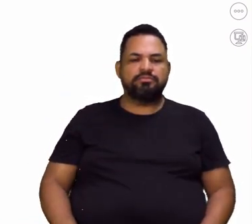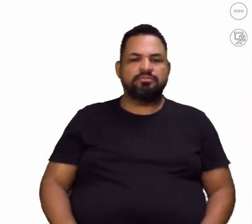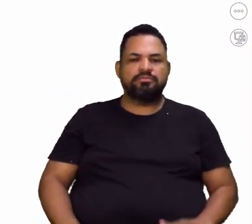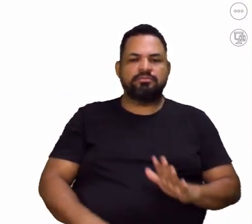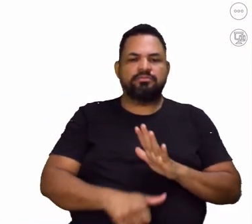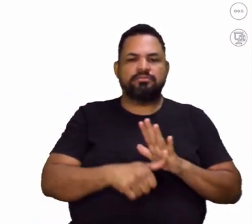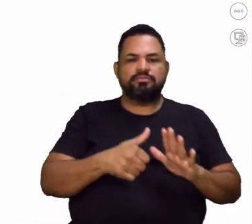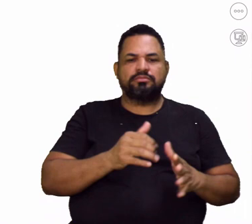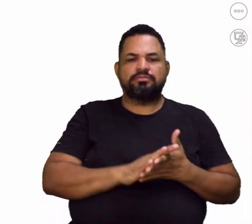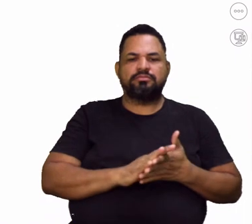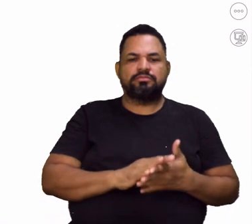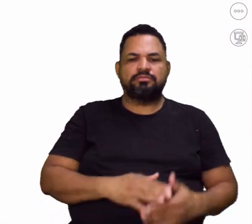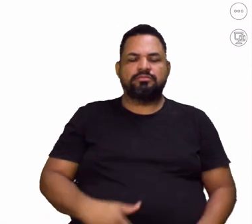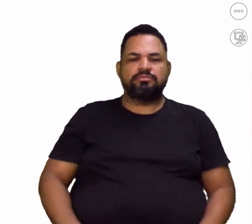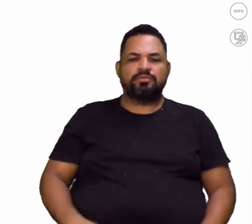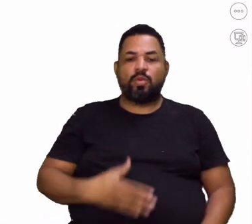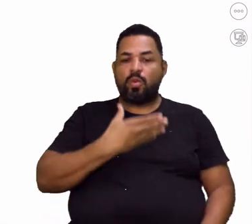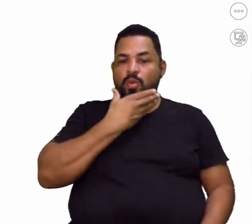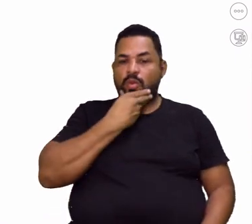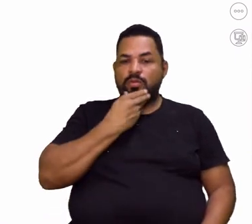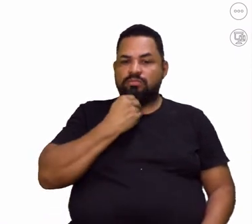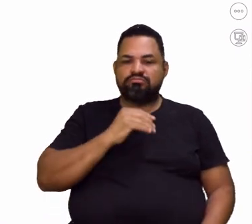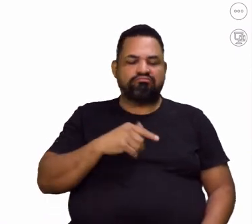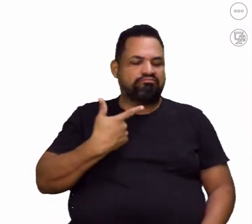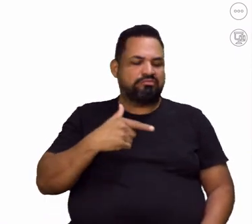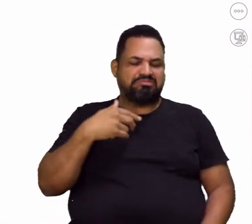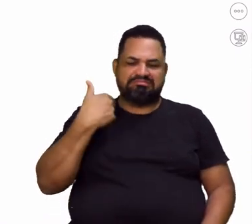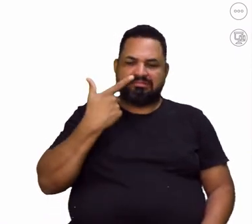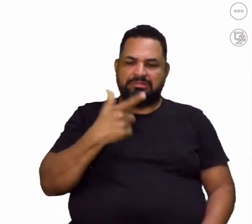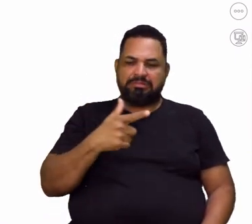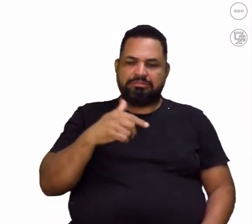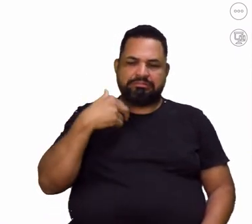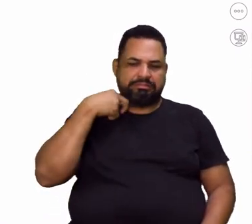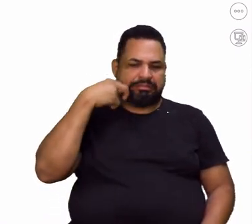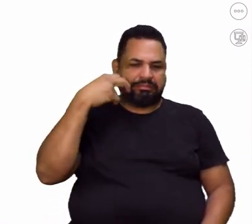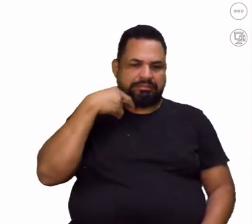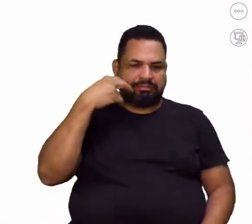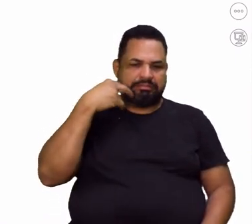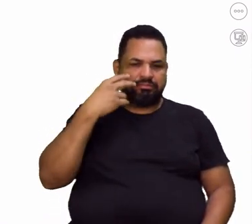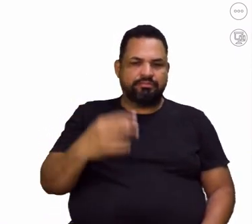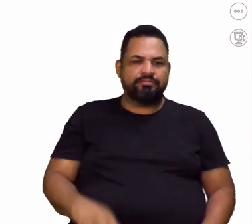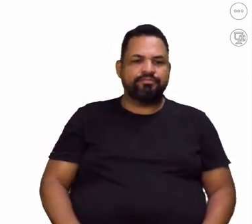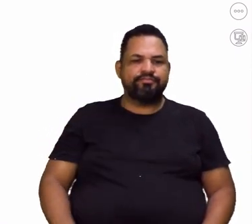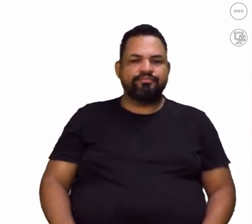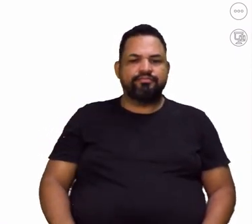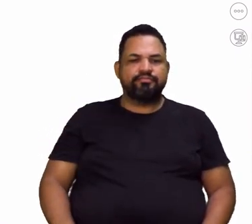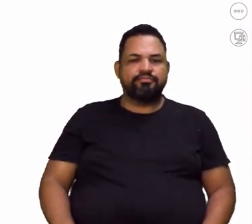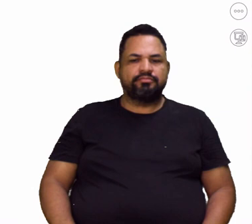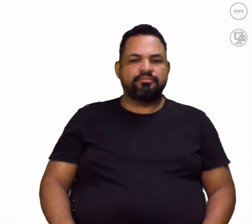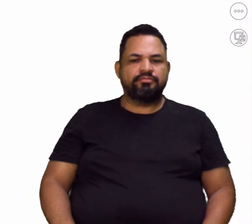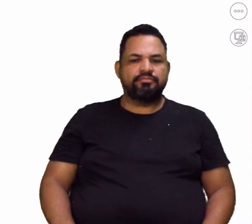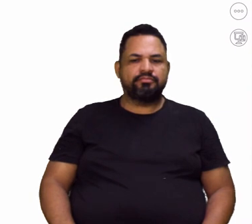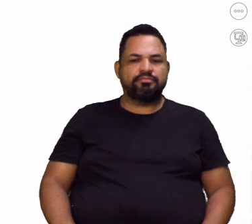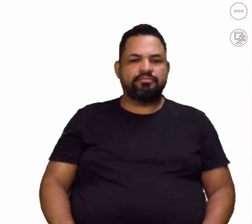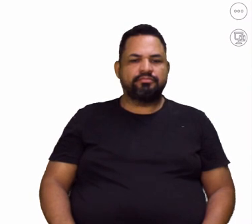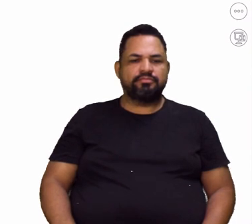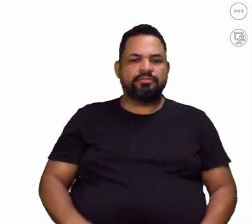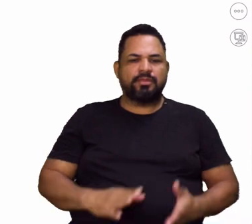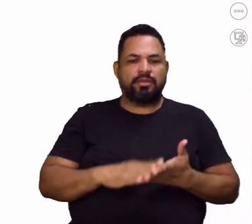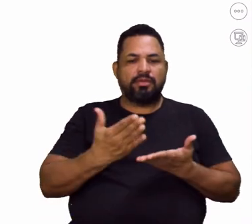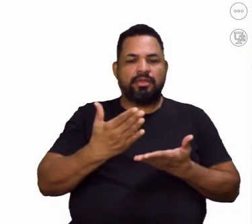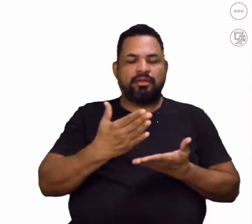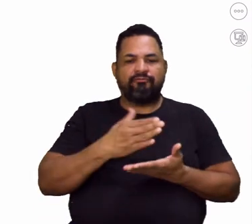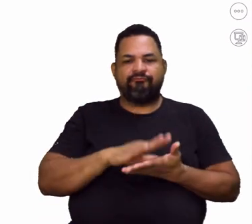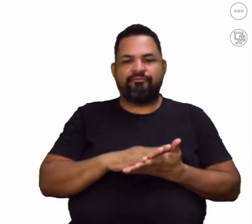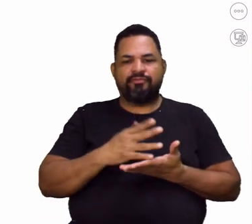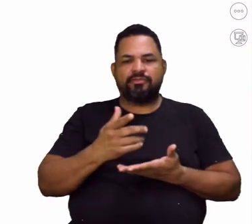exemplo. O moço era sem vergonha. E a variante popular? O moço era sem vergonha. Olha